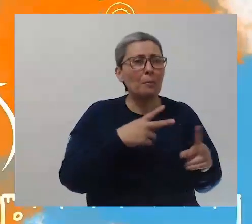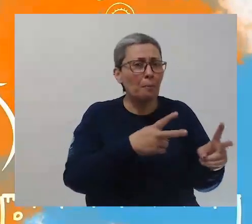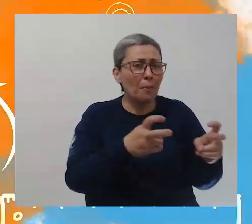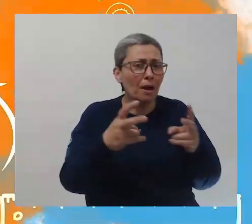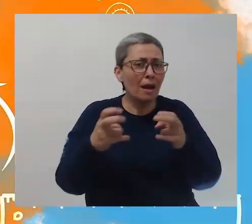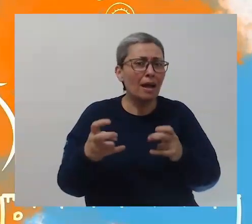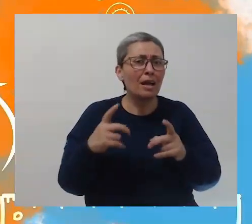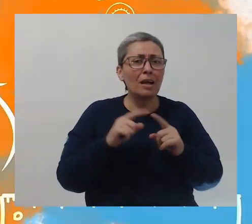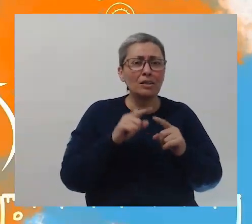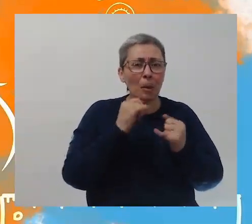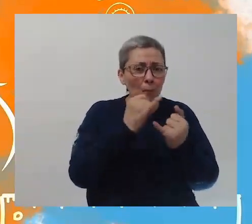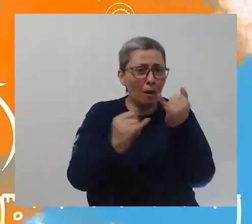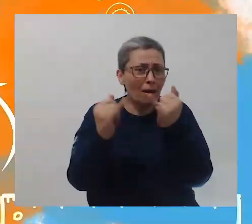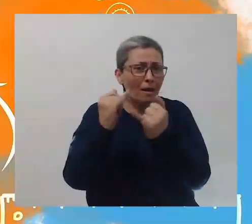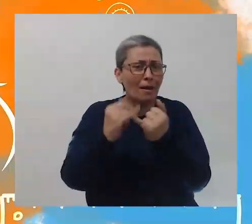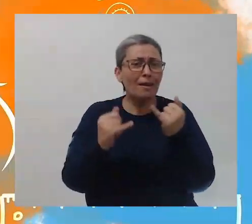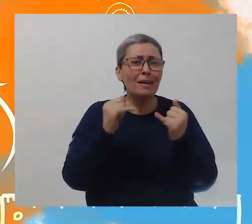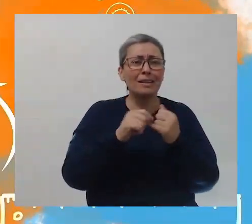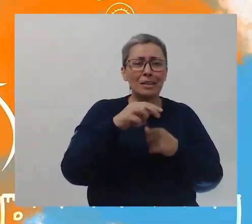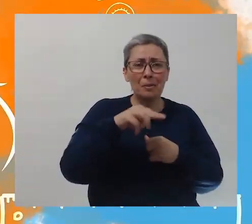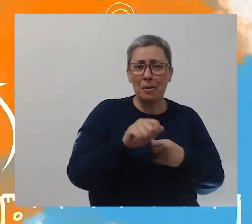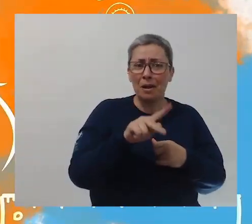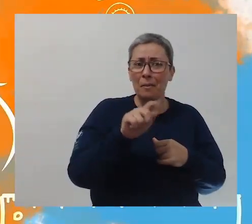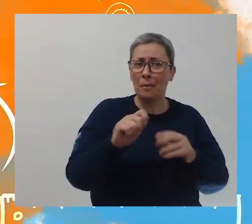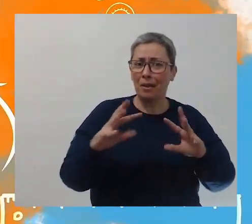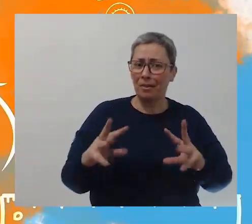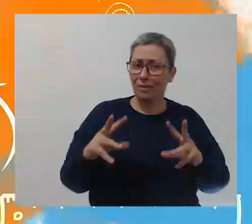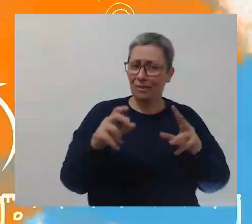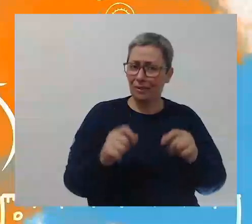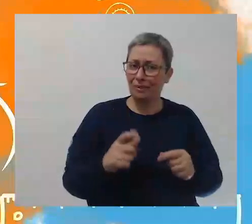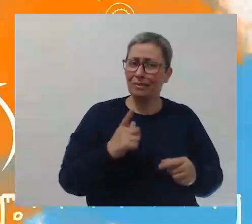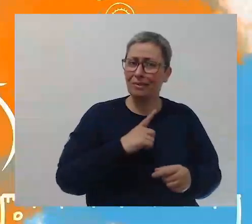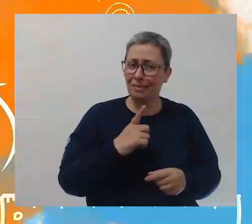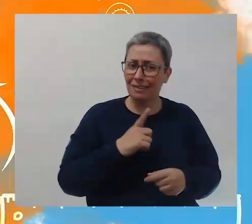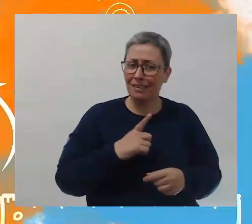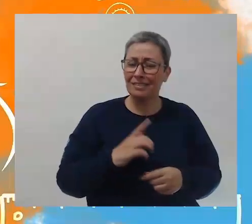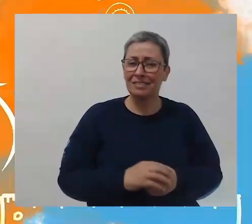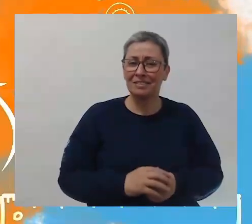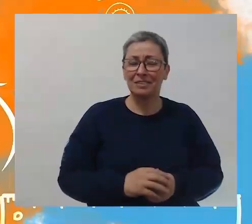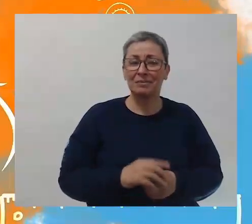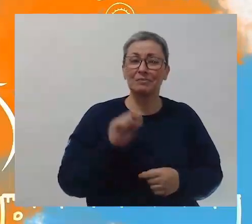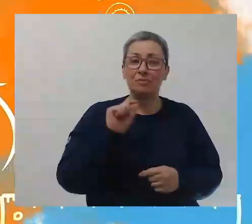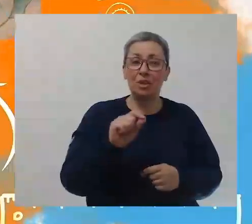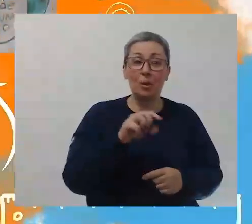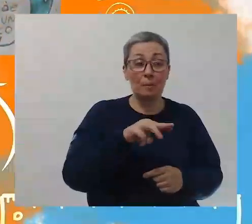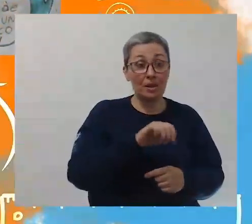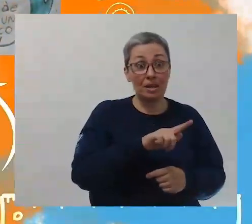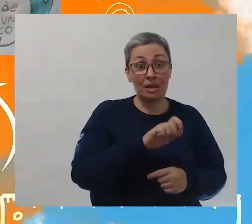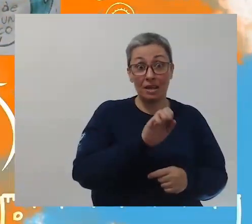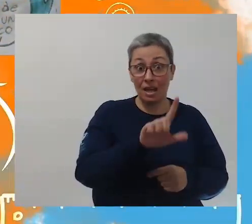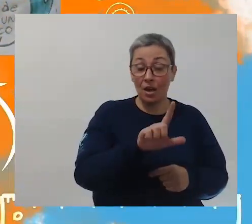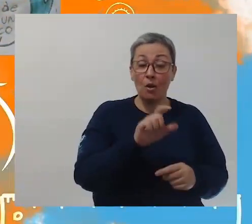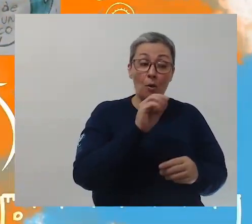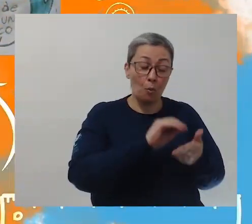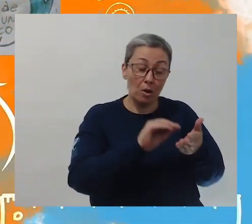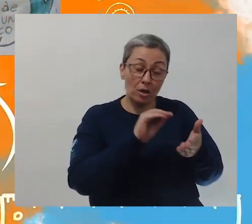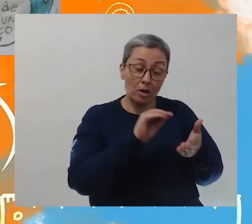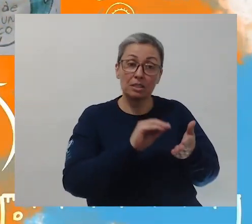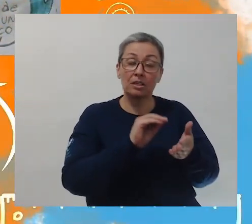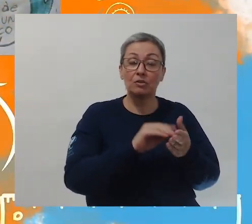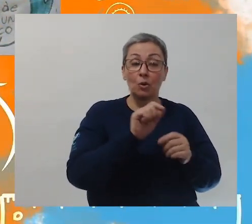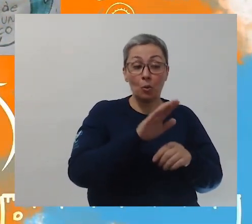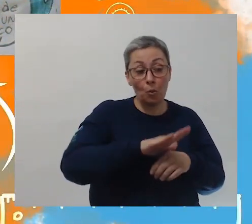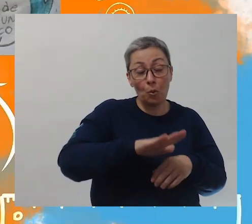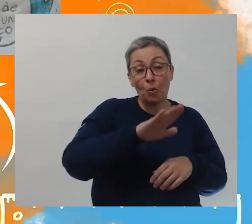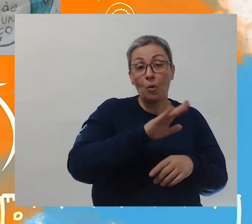que percebemos algumas semelhanças nesses mapas todos? O Miguel escreveu